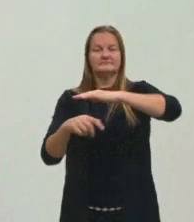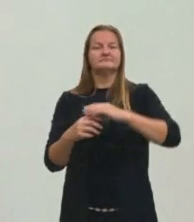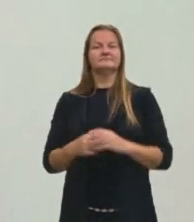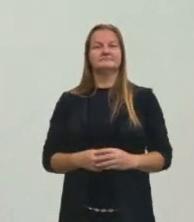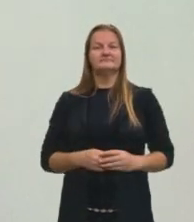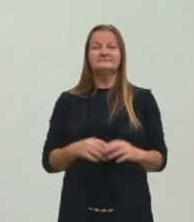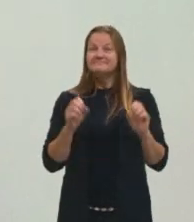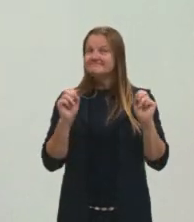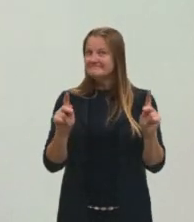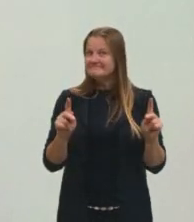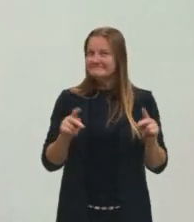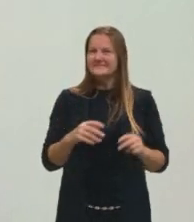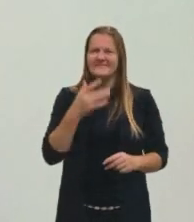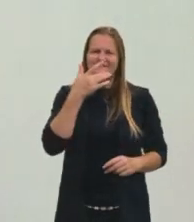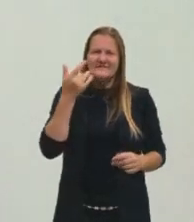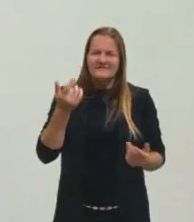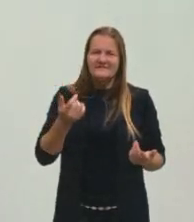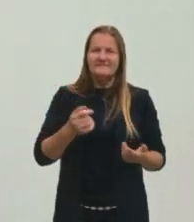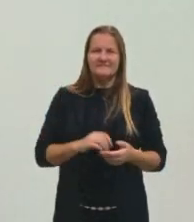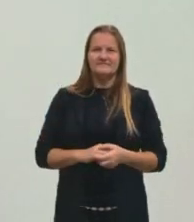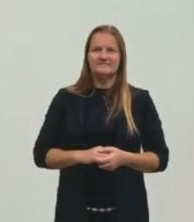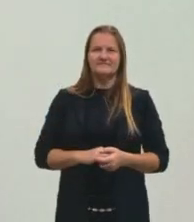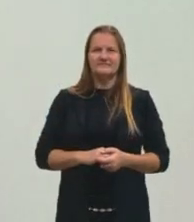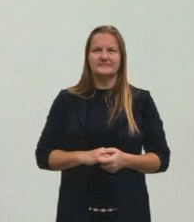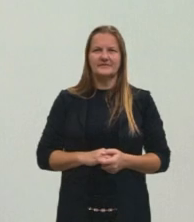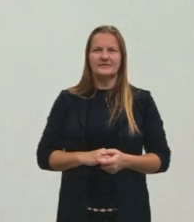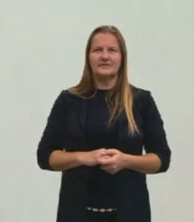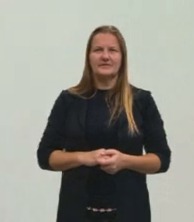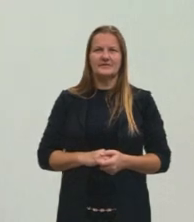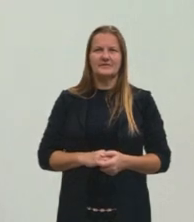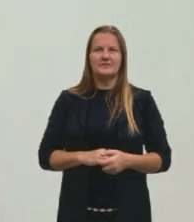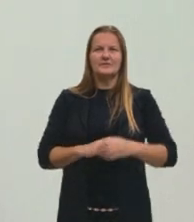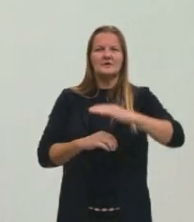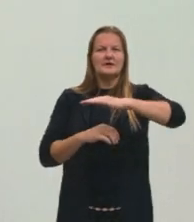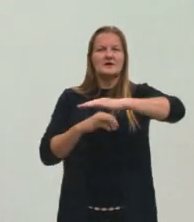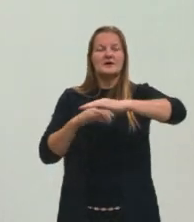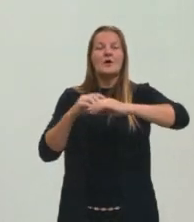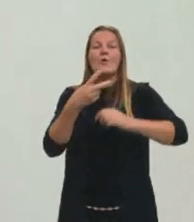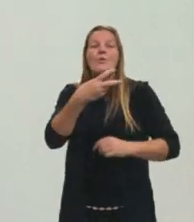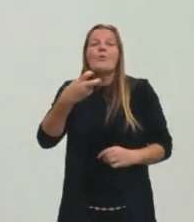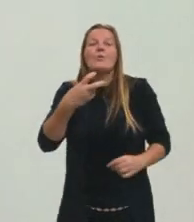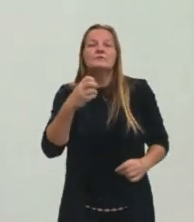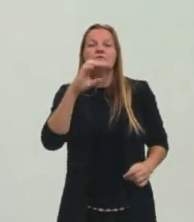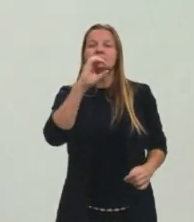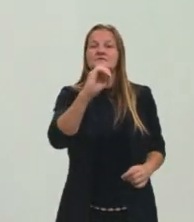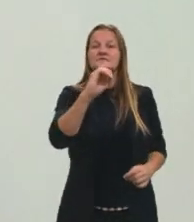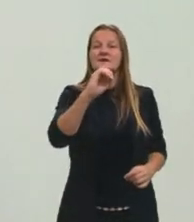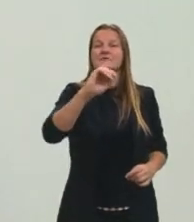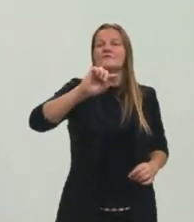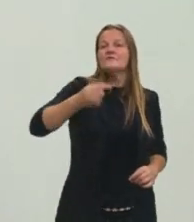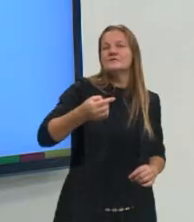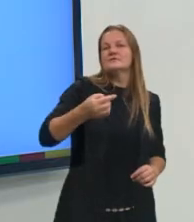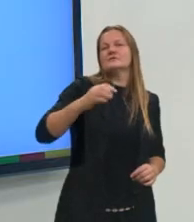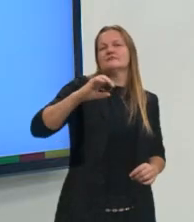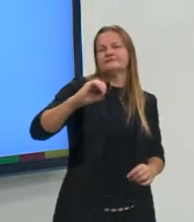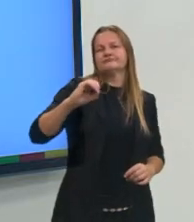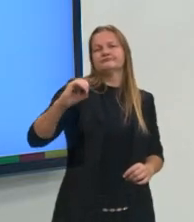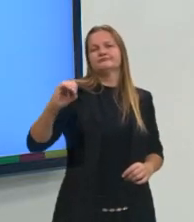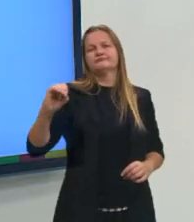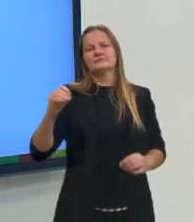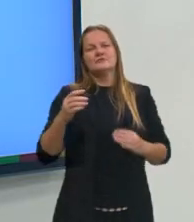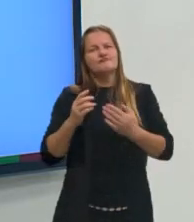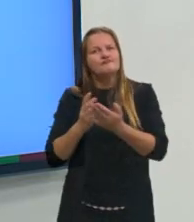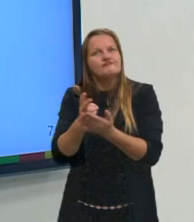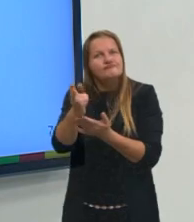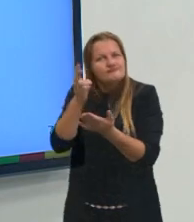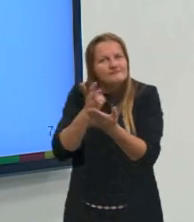certo a gente fizer então um dividido por 27 A gente vai ter como resultado né uma dízima periódica